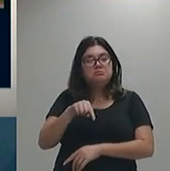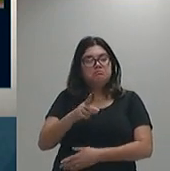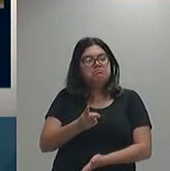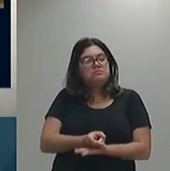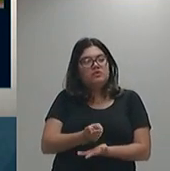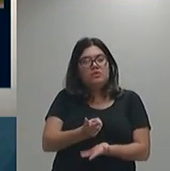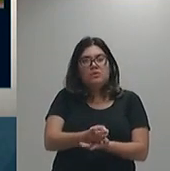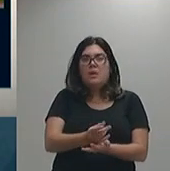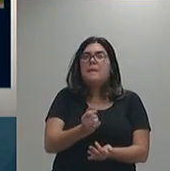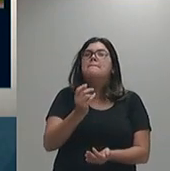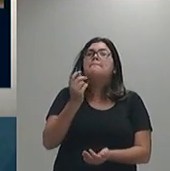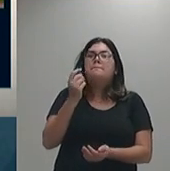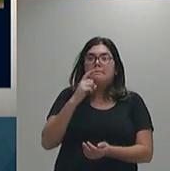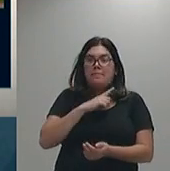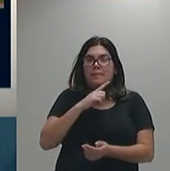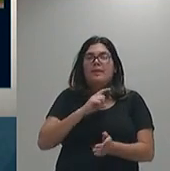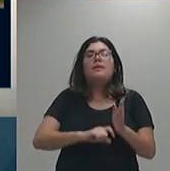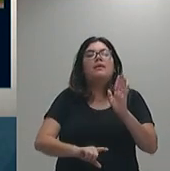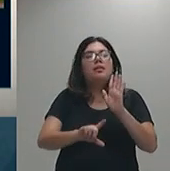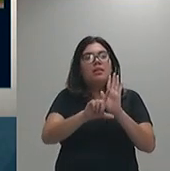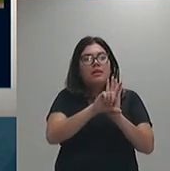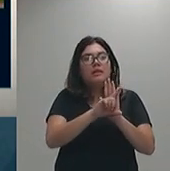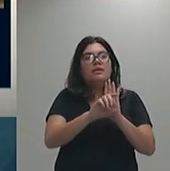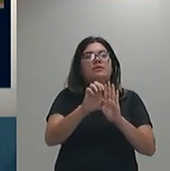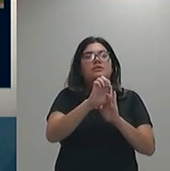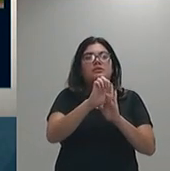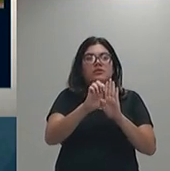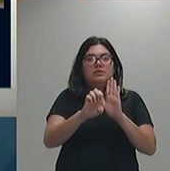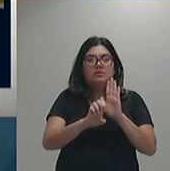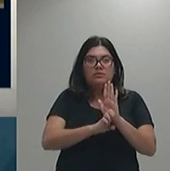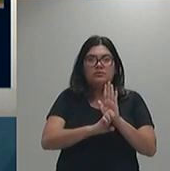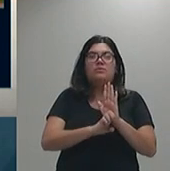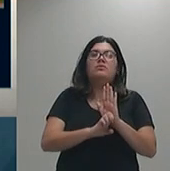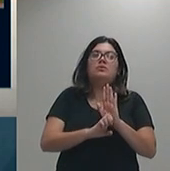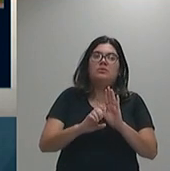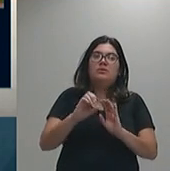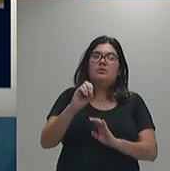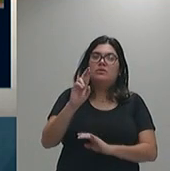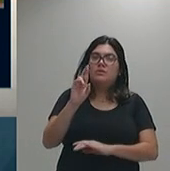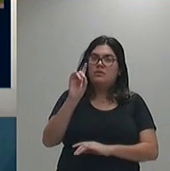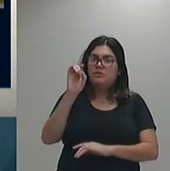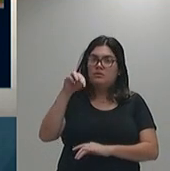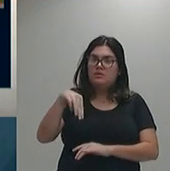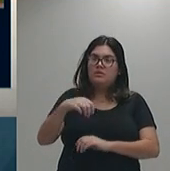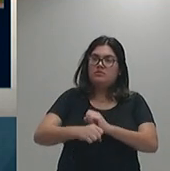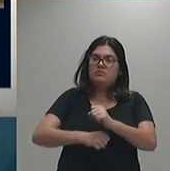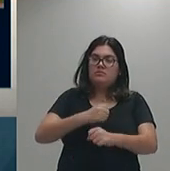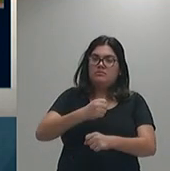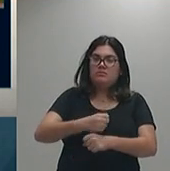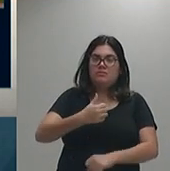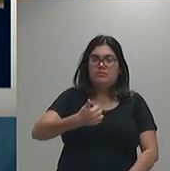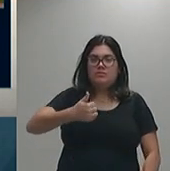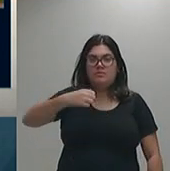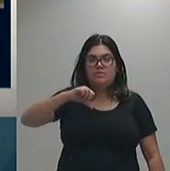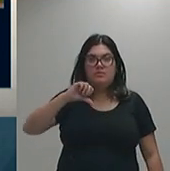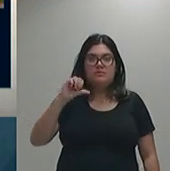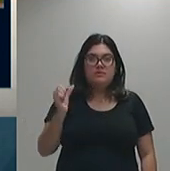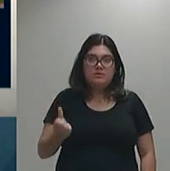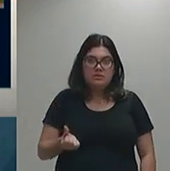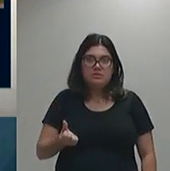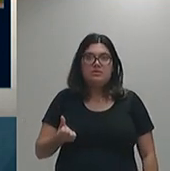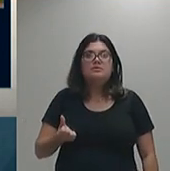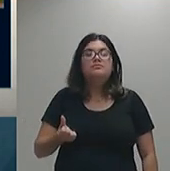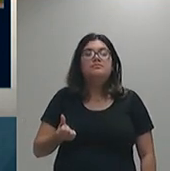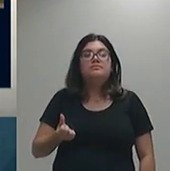mesmo com a lei do Estatuto da Ordem de 1996 mais é o